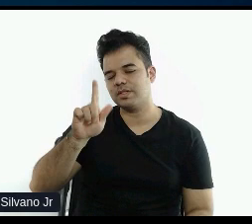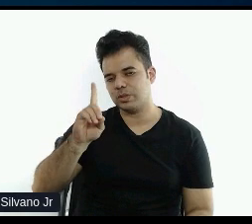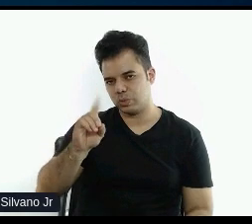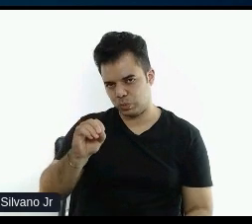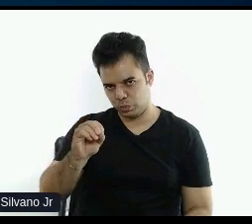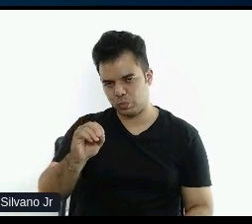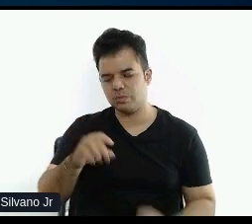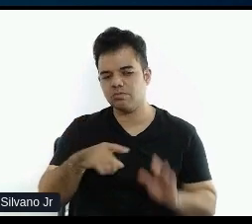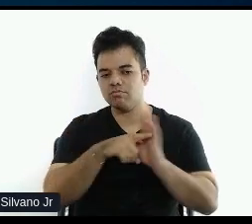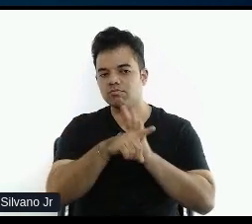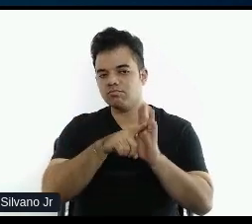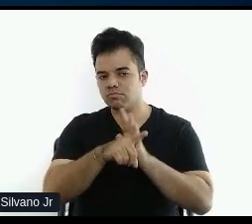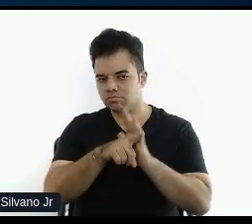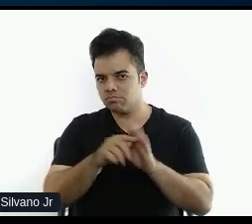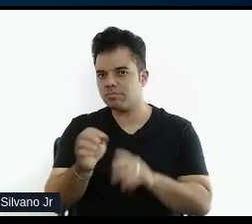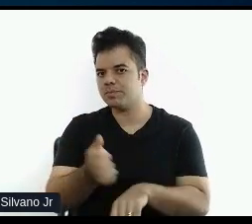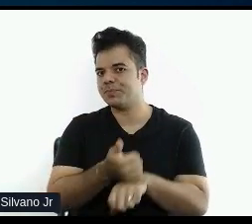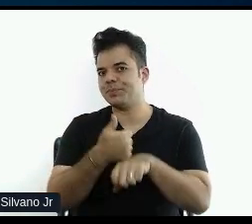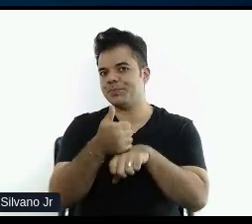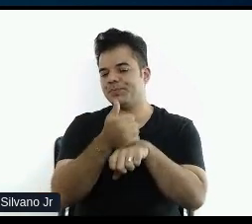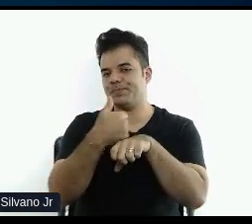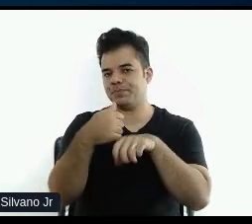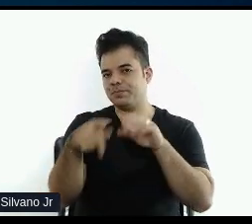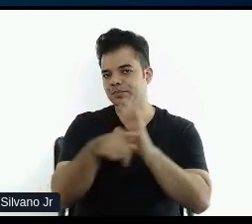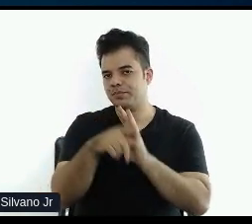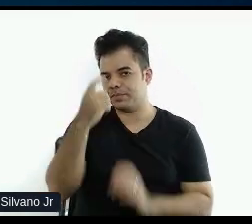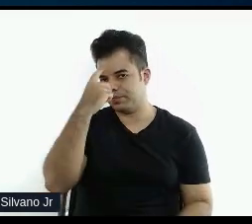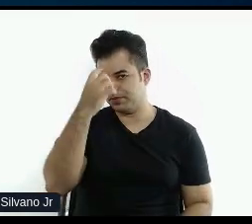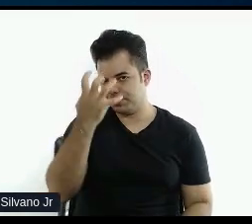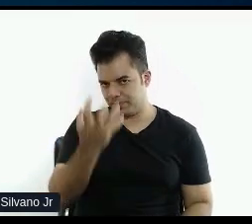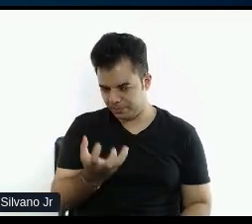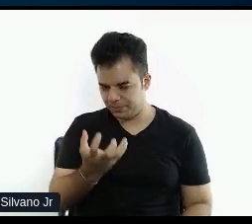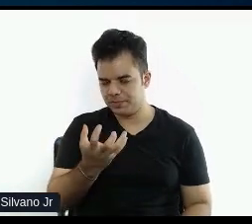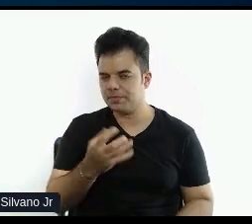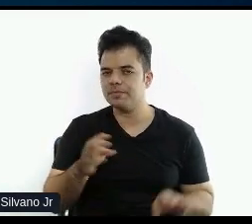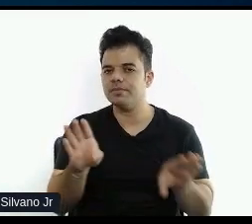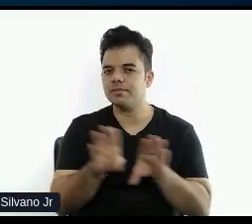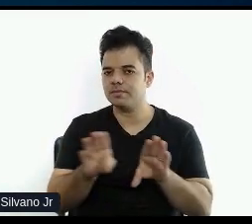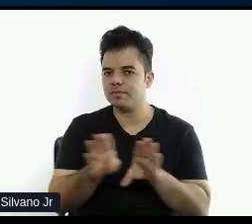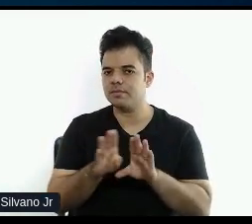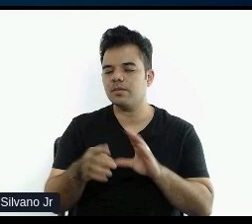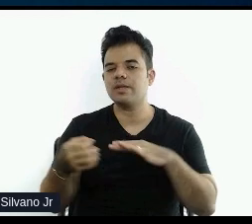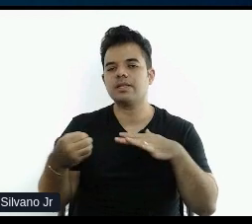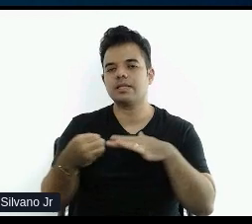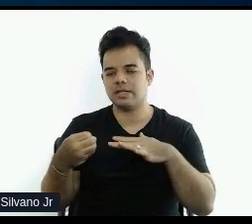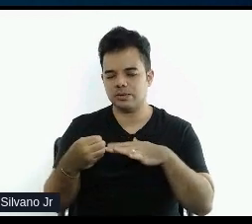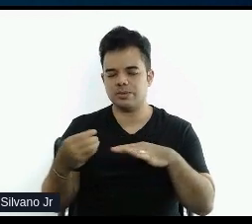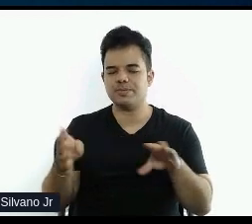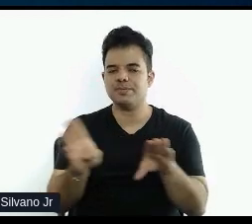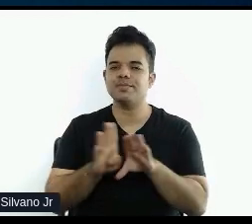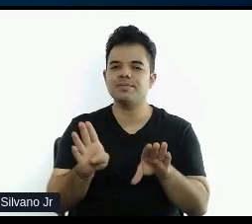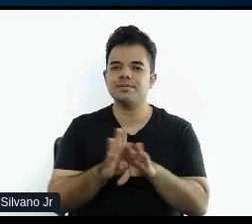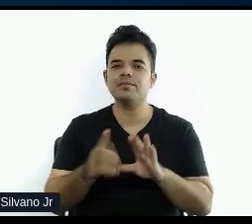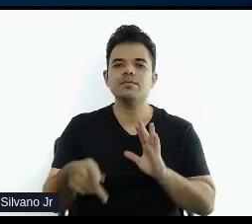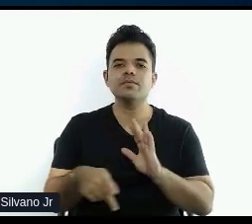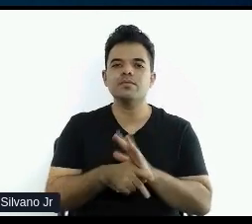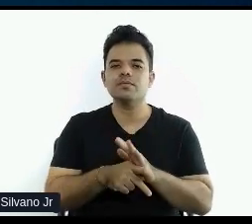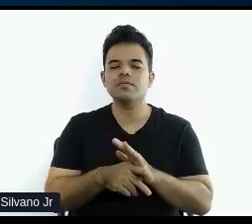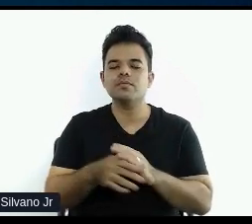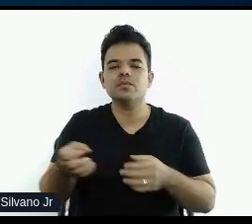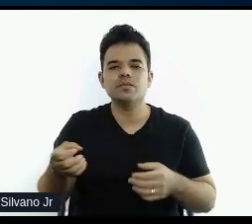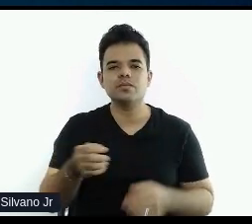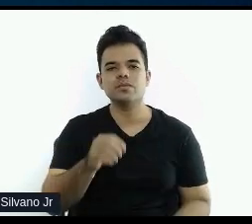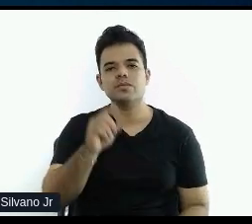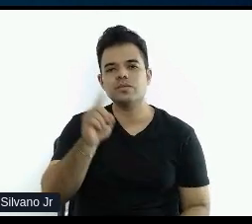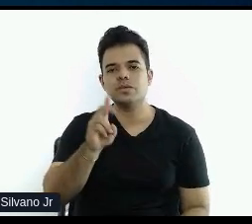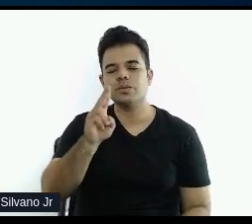pesquisador especialista na parte de inteligência artificial, parte de dados também na Zup Innovation, né? Sou